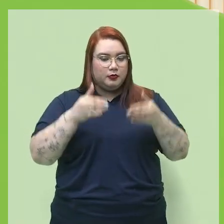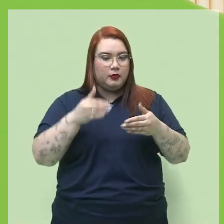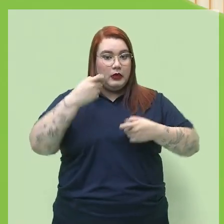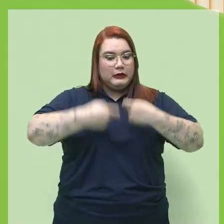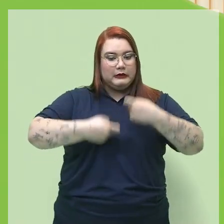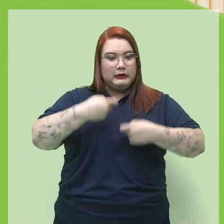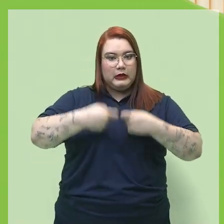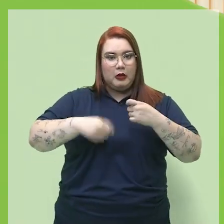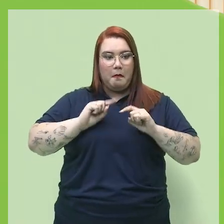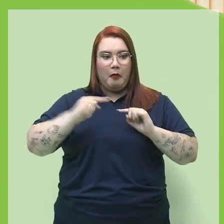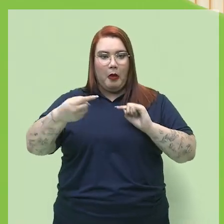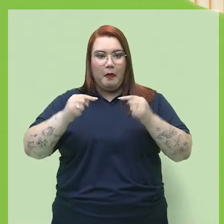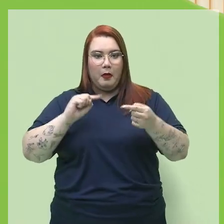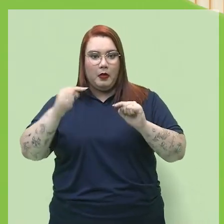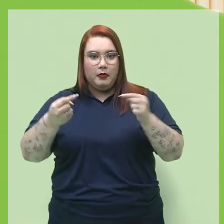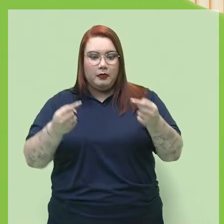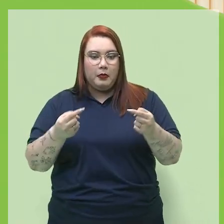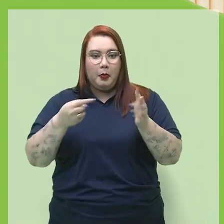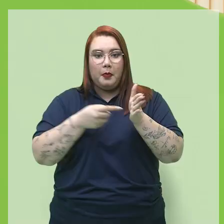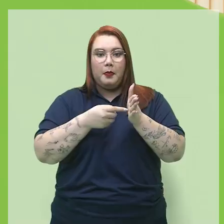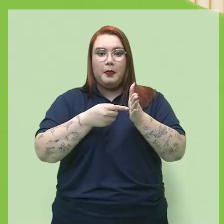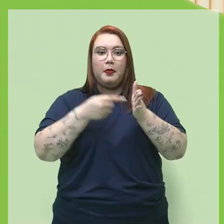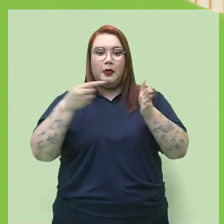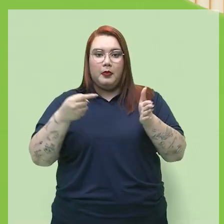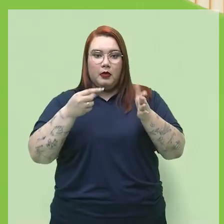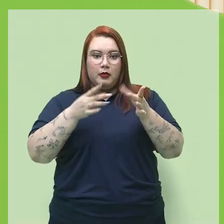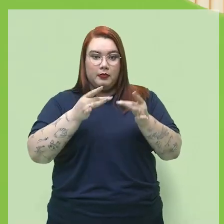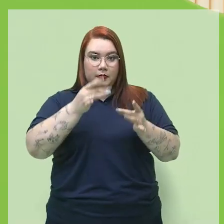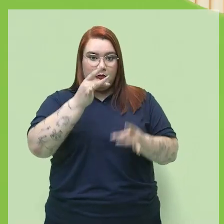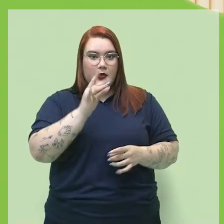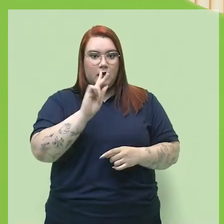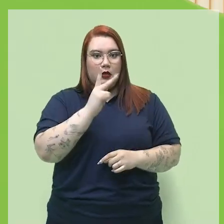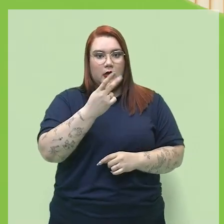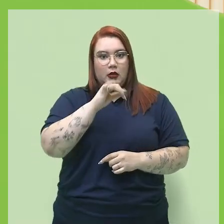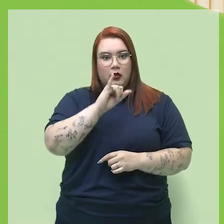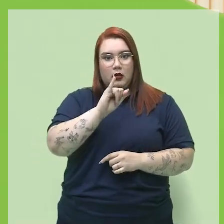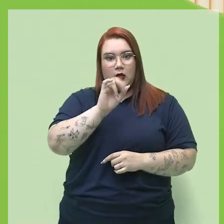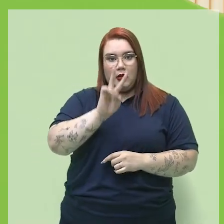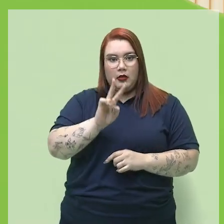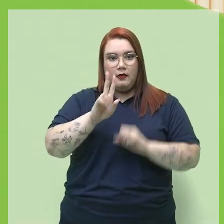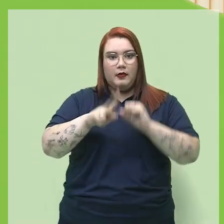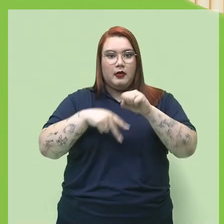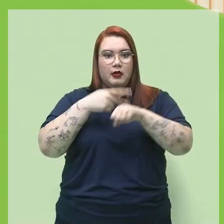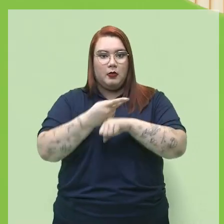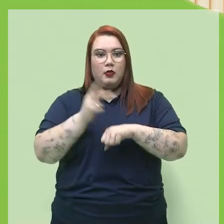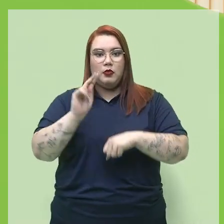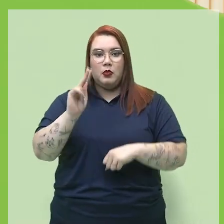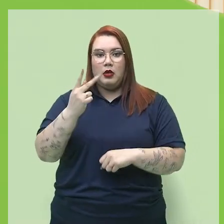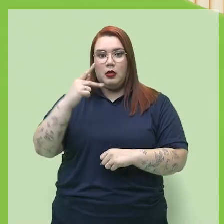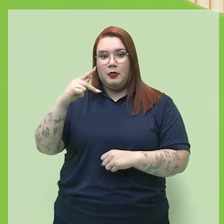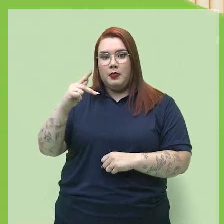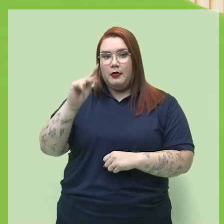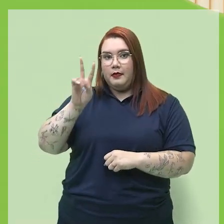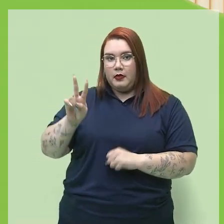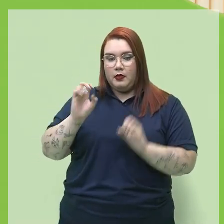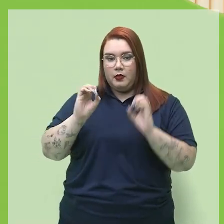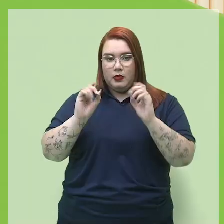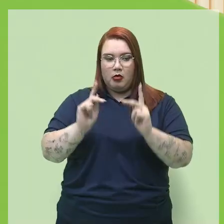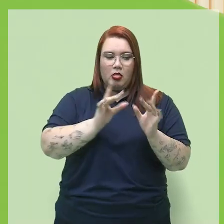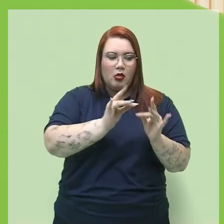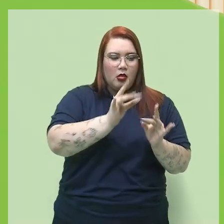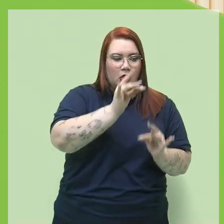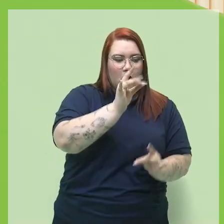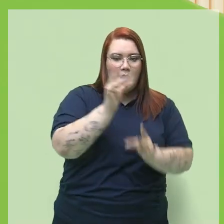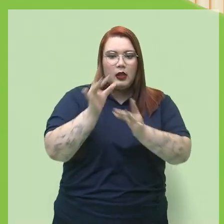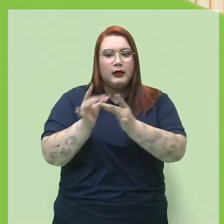transmissíveis. Vamos iniciar abordando um pouco sobre o HIV e depois o HPV, tá? A gente vai explorar um pouquinho